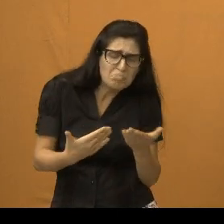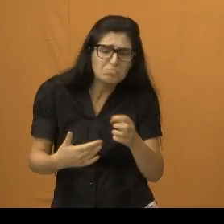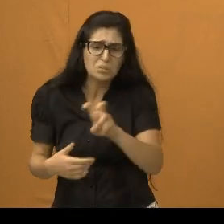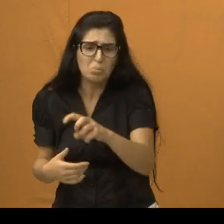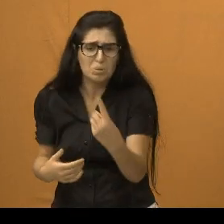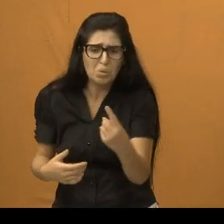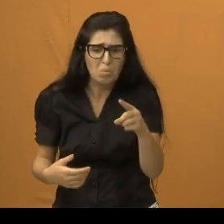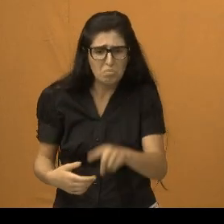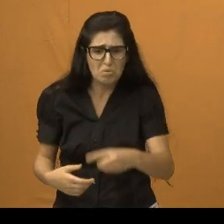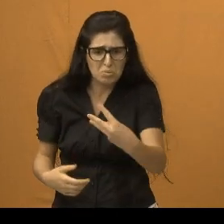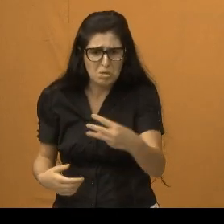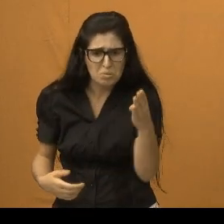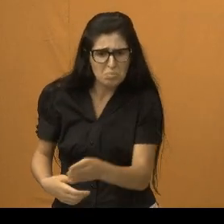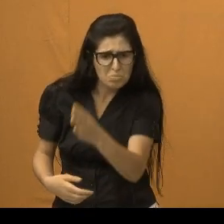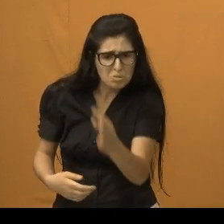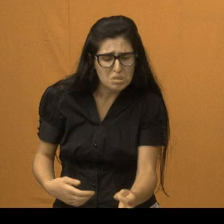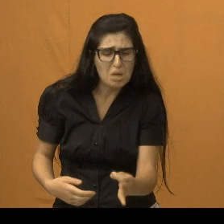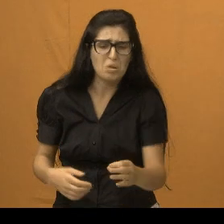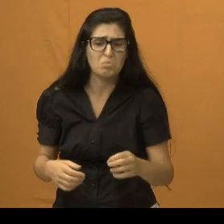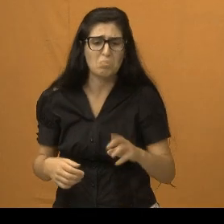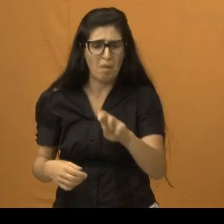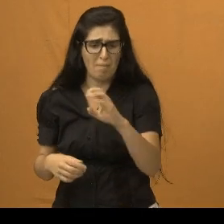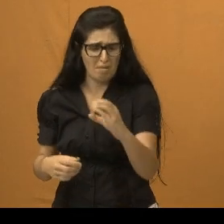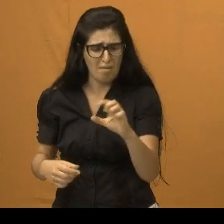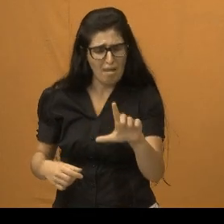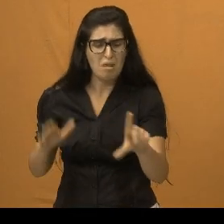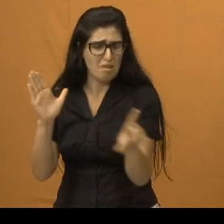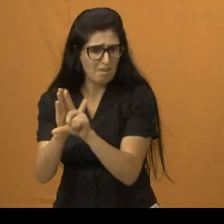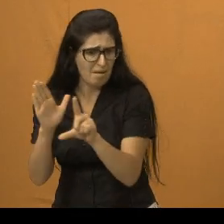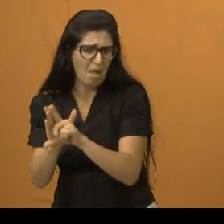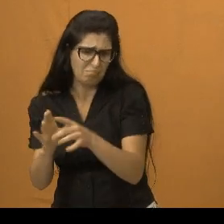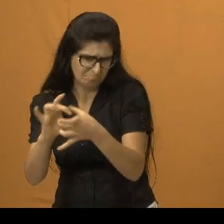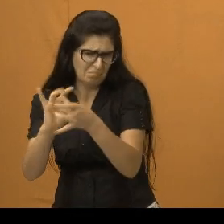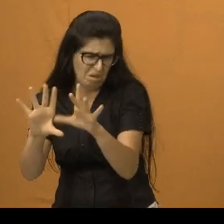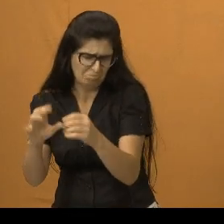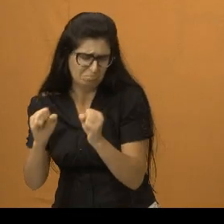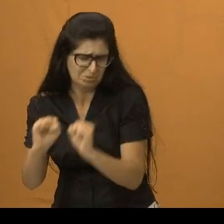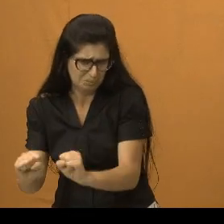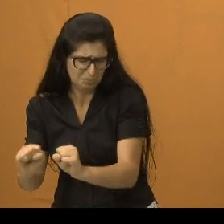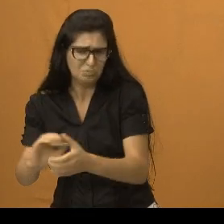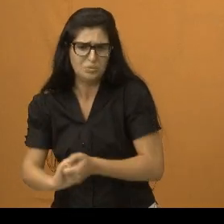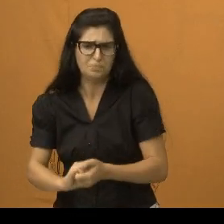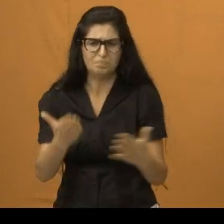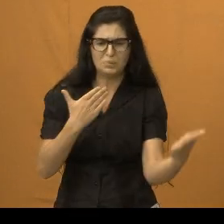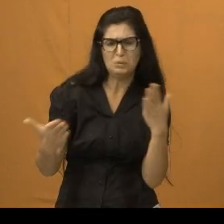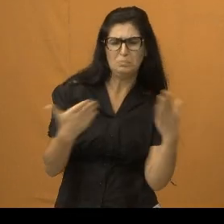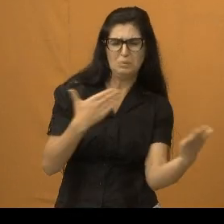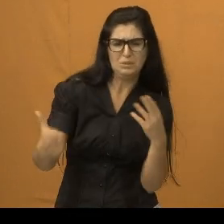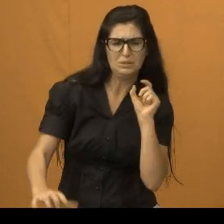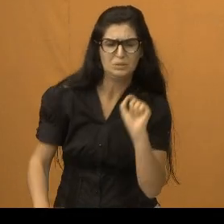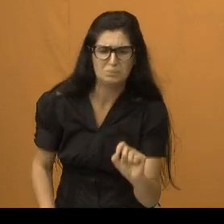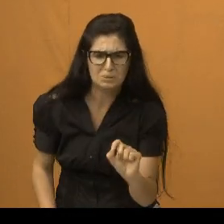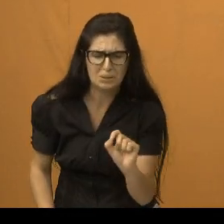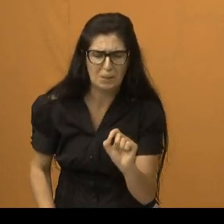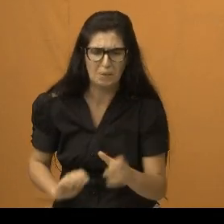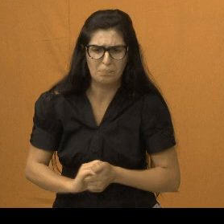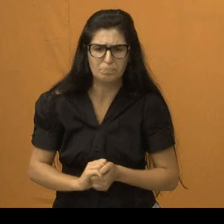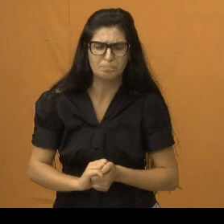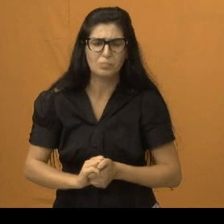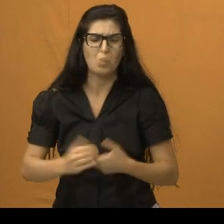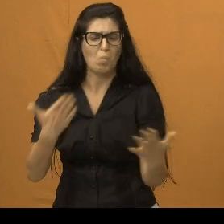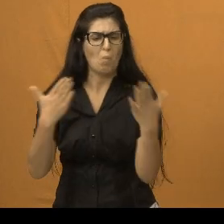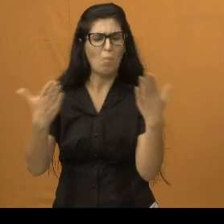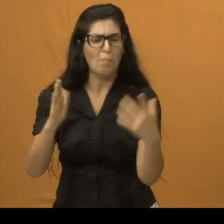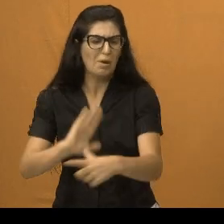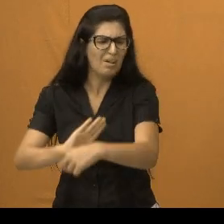51,3%. Comparando esses números, que a qual a gente coloca como itens a serem vistos, podemos remeter lá no início